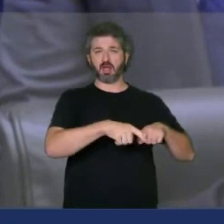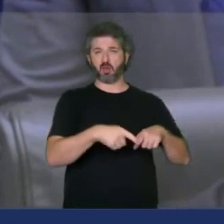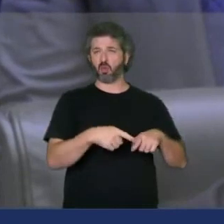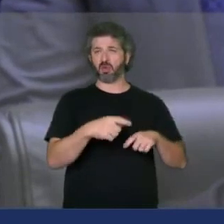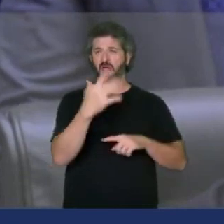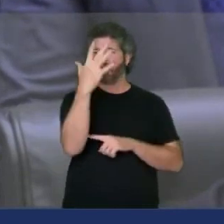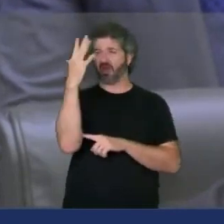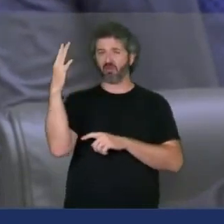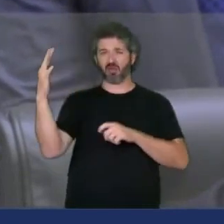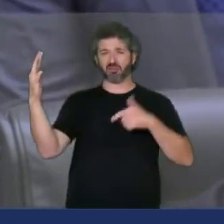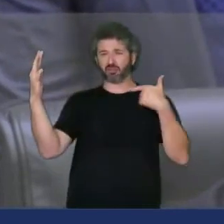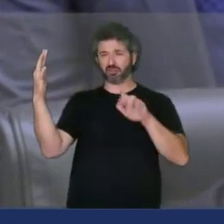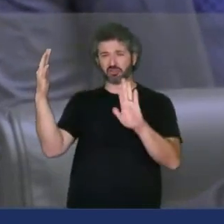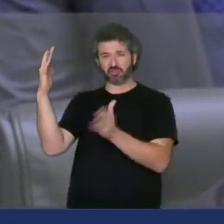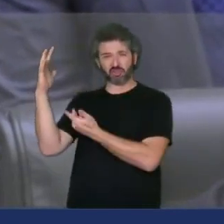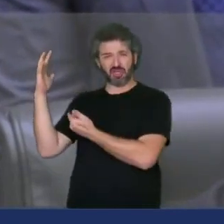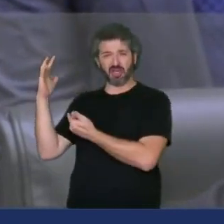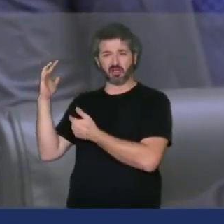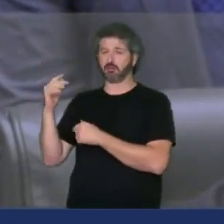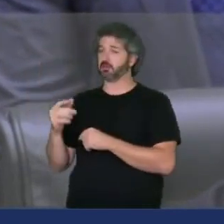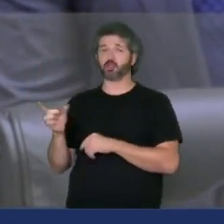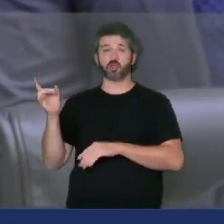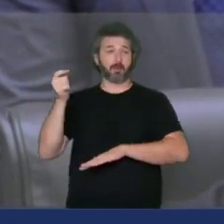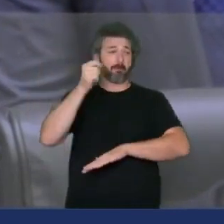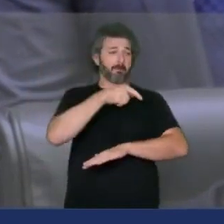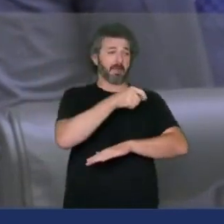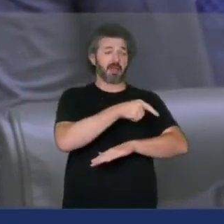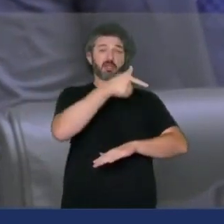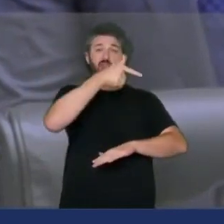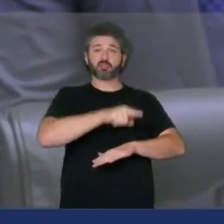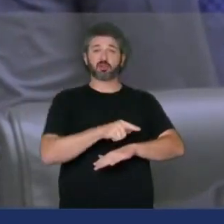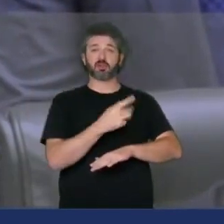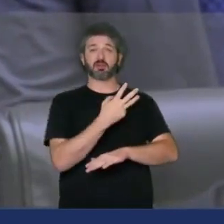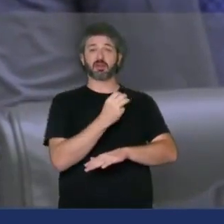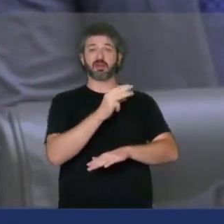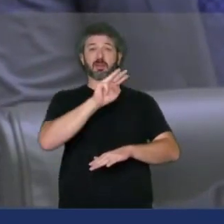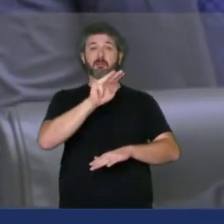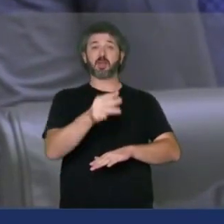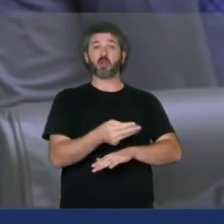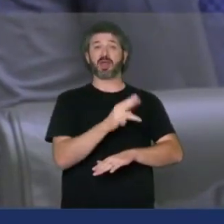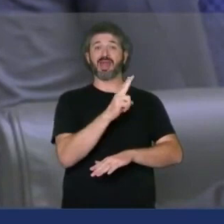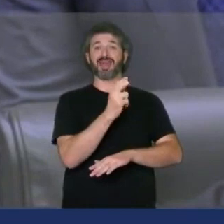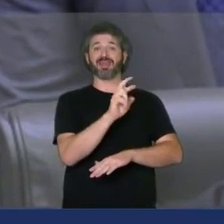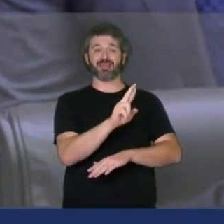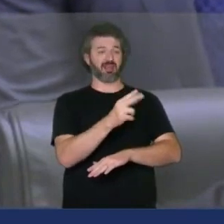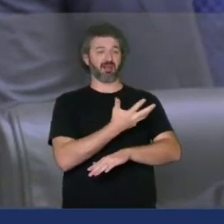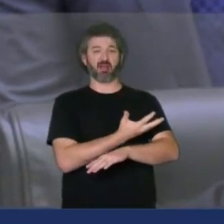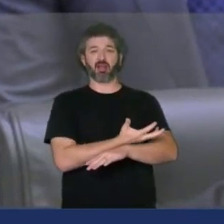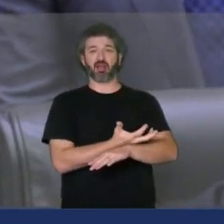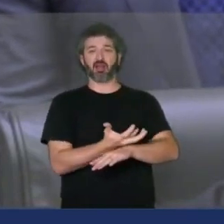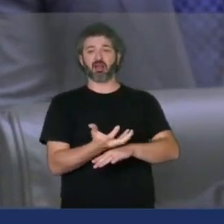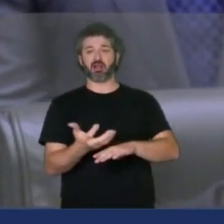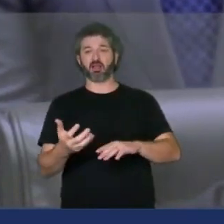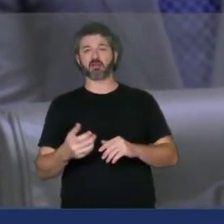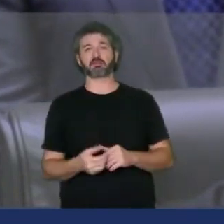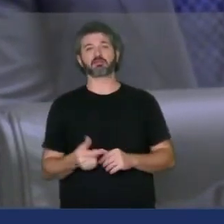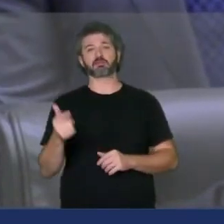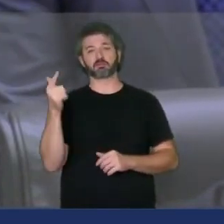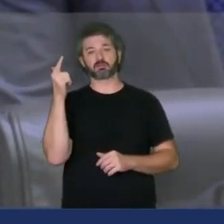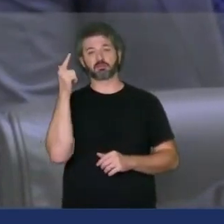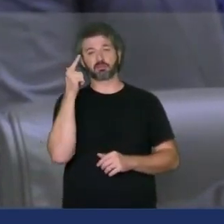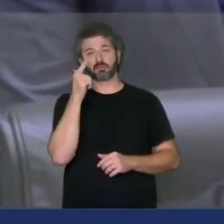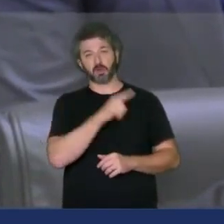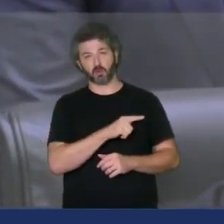nenhuma é só replantar os 30 milhões de hectados de terra degradadas que a gente vai poder